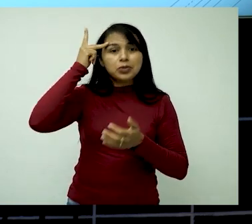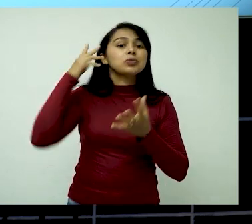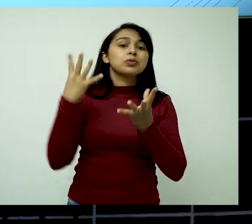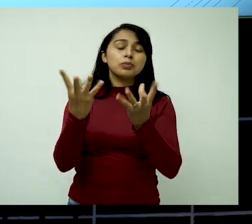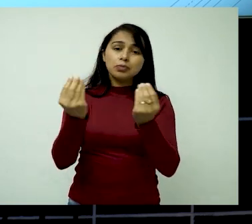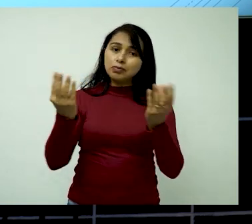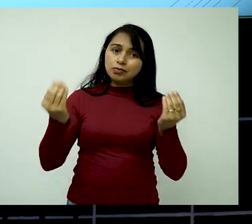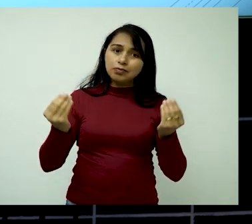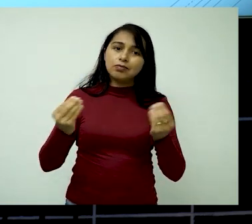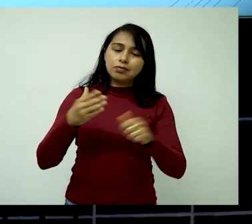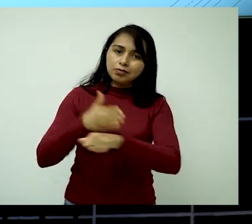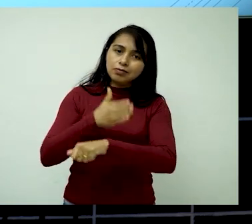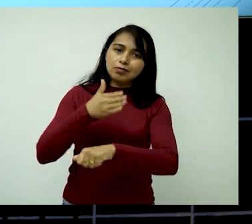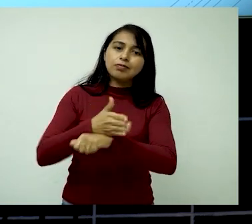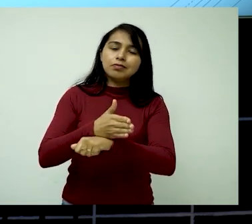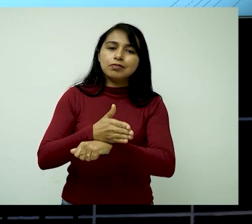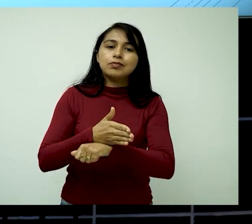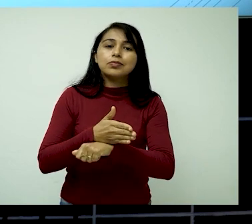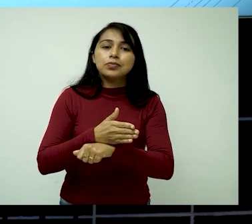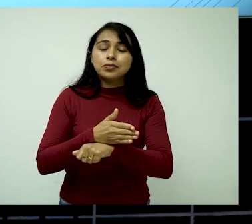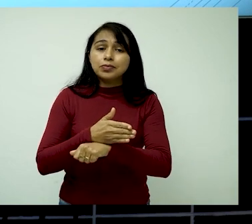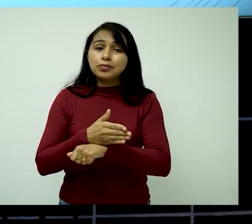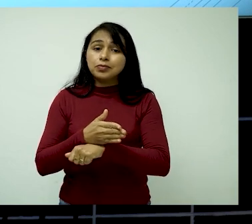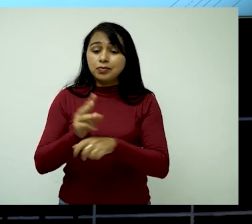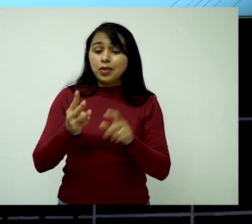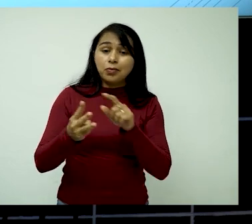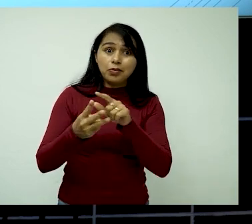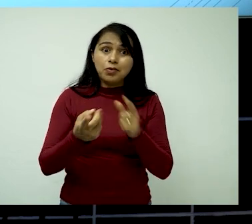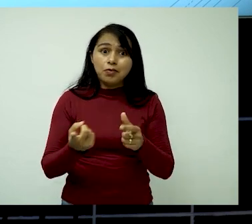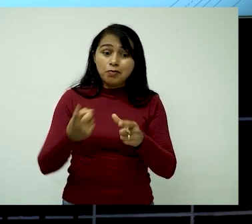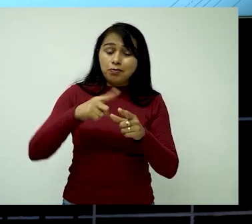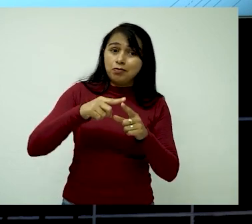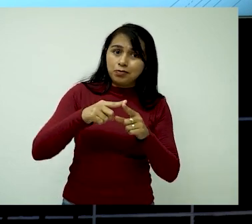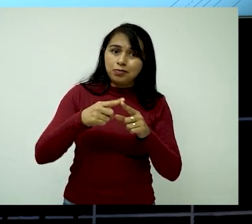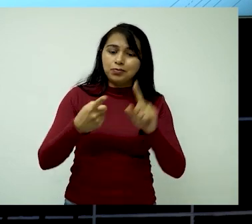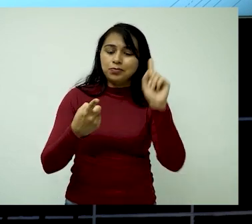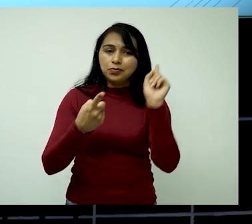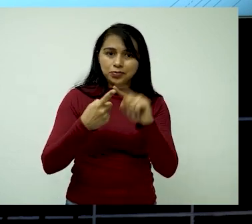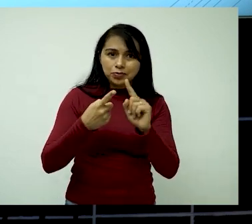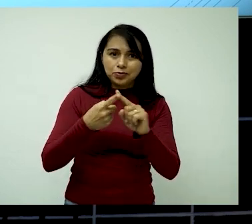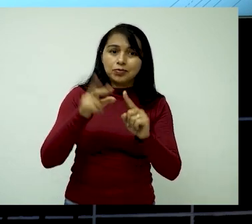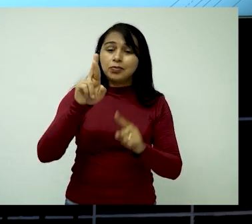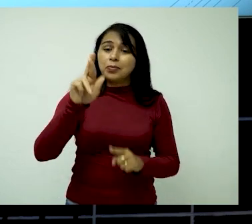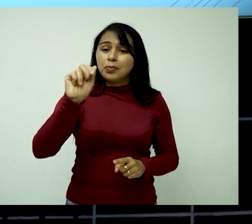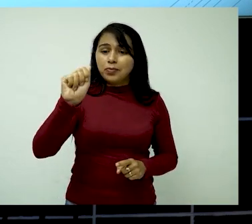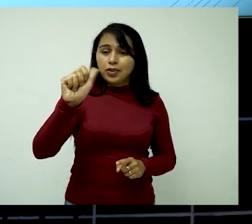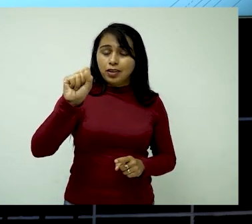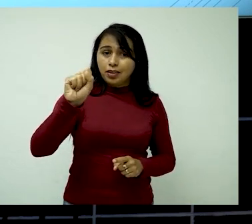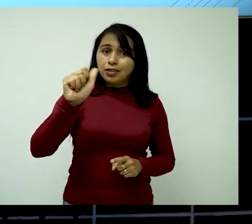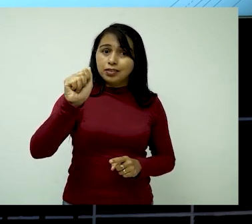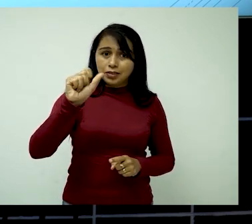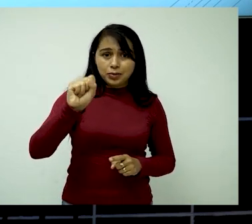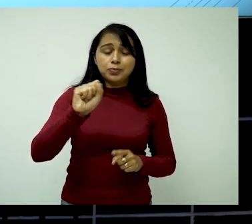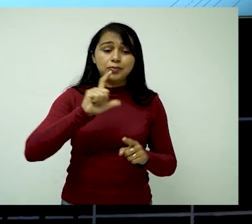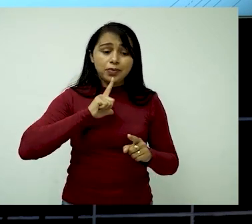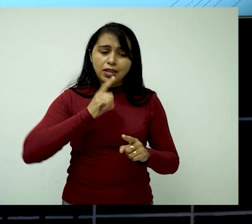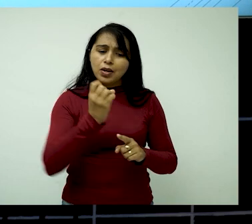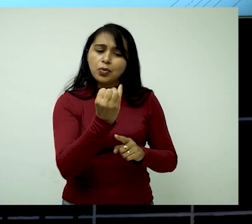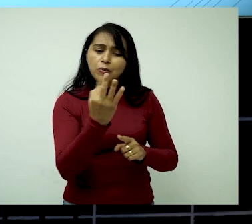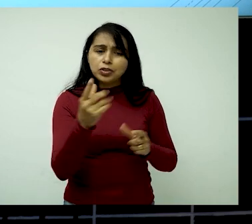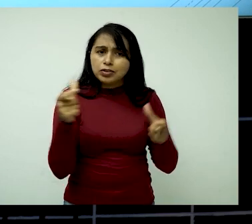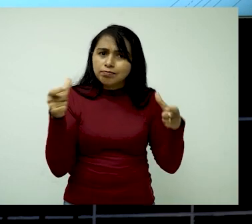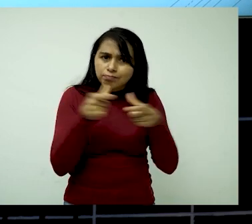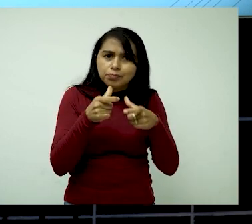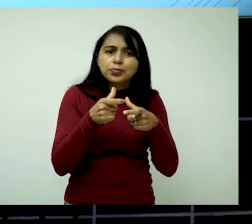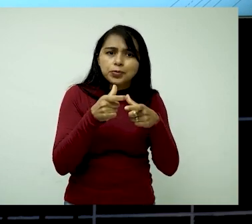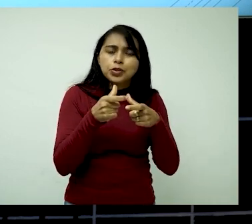de participantes. Por exemplo, olha aí, ó, provas rasas. Opa, eu tenho uma definição de quantidade